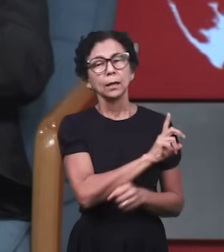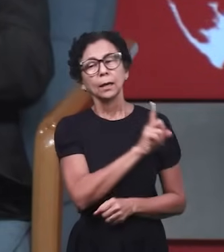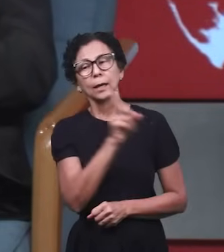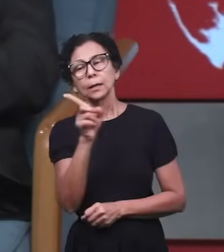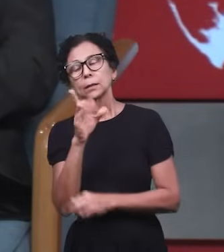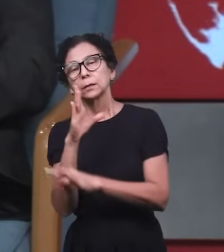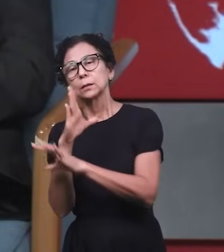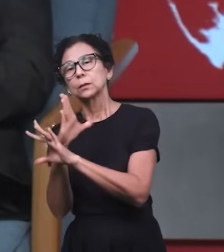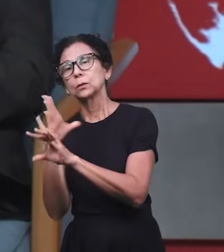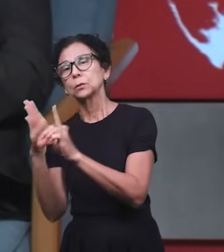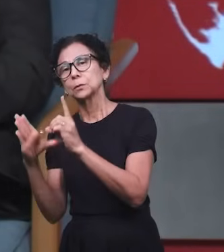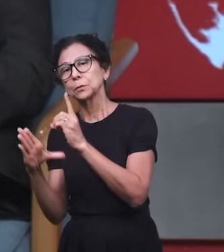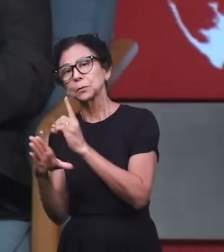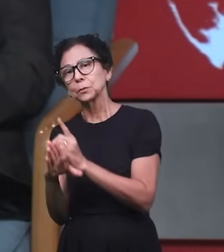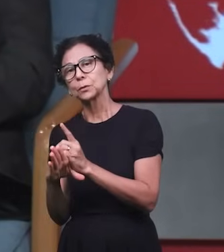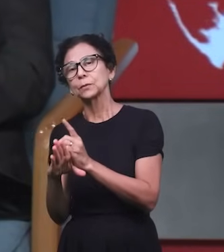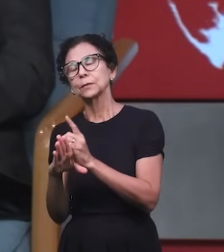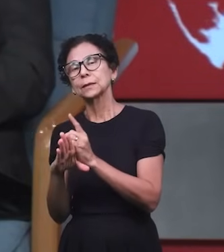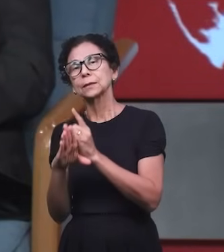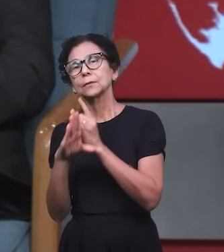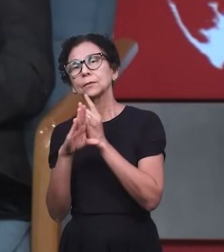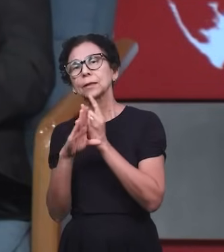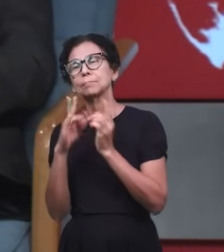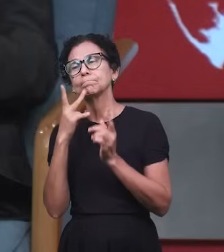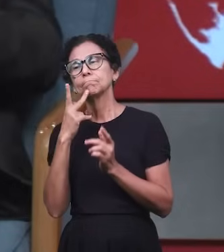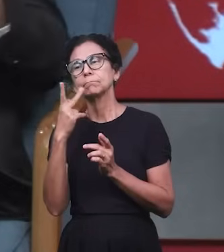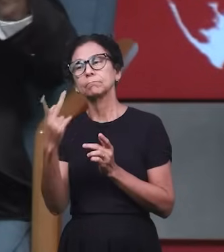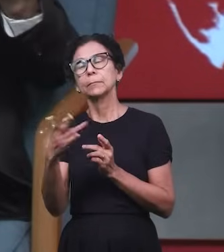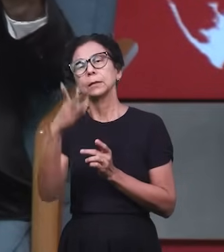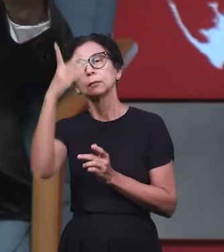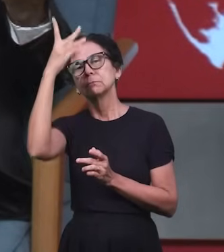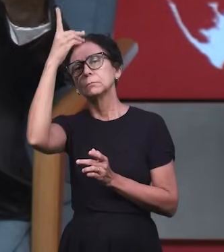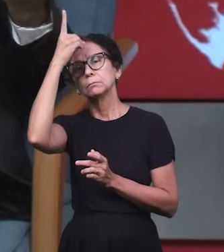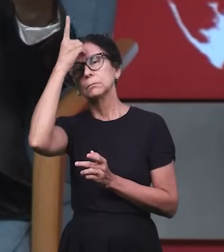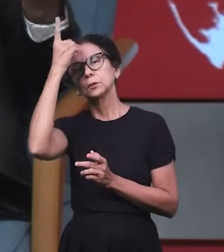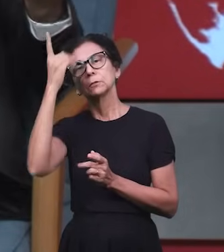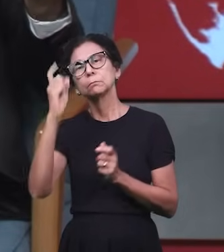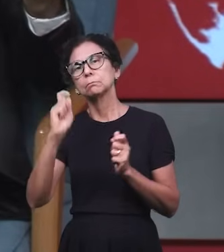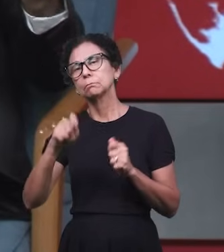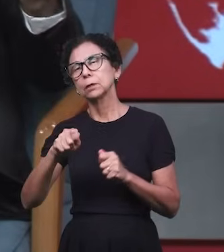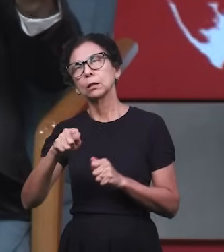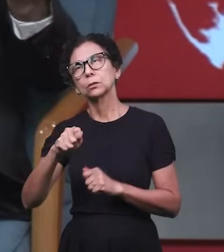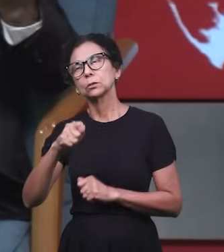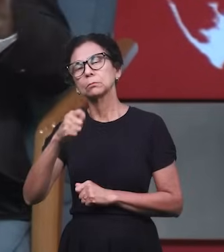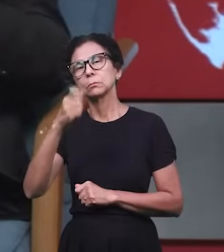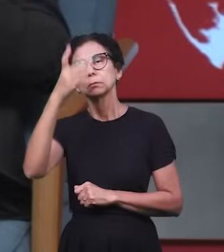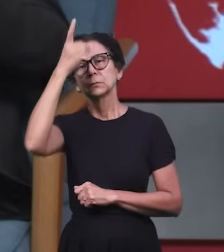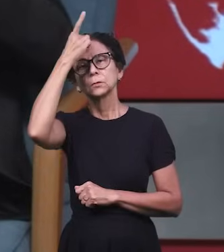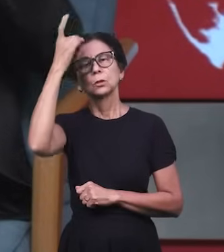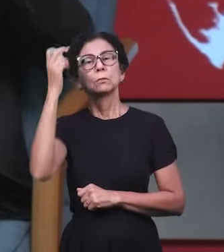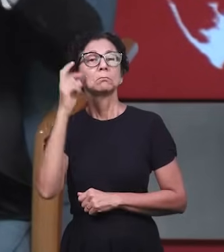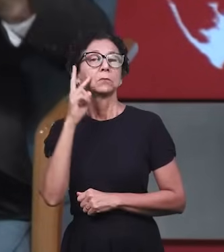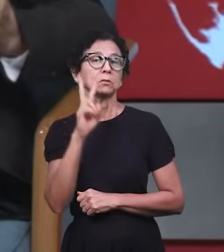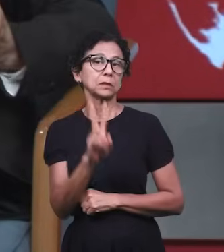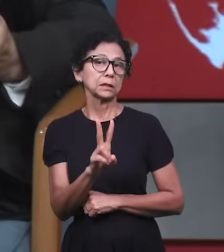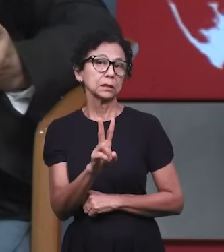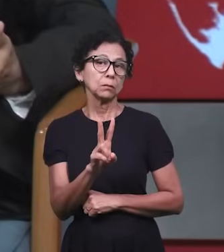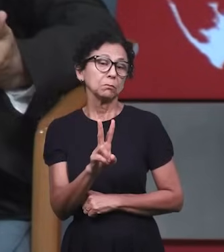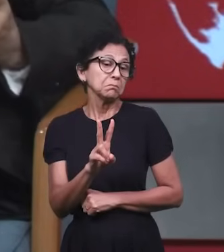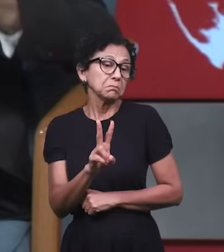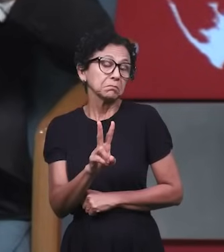resultado daquilo que foi o culto profético. Porque você pode ter uma visão e a visão